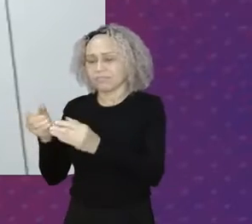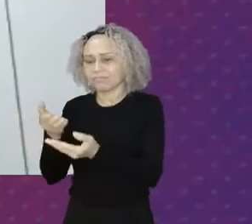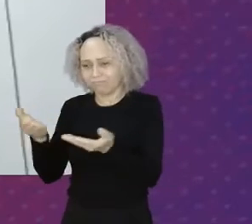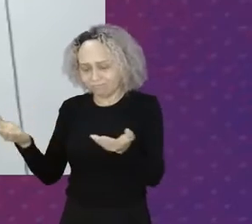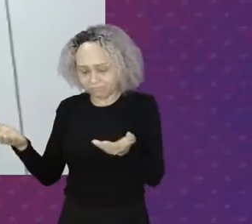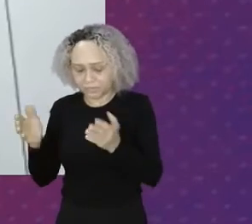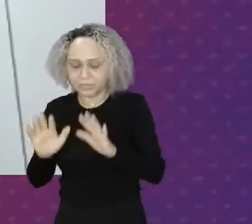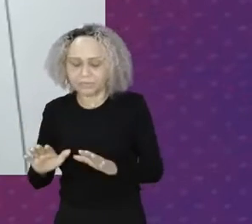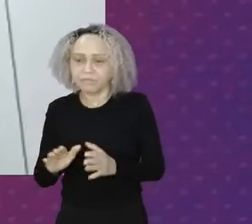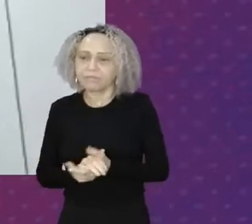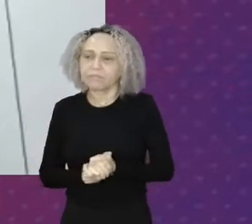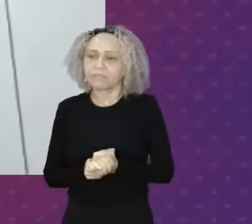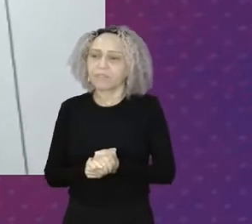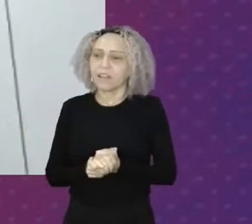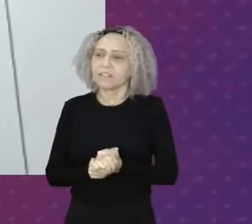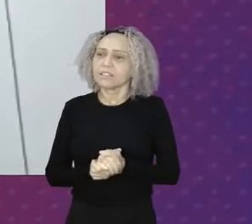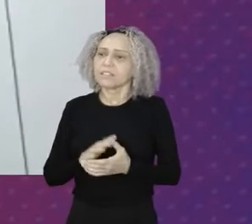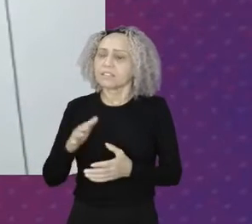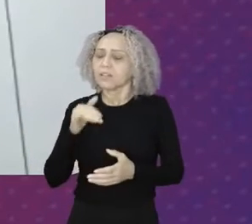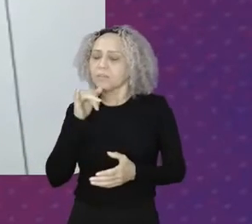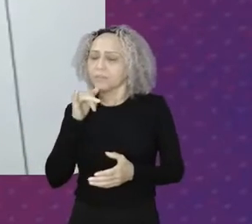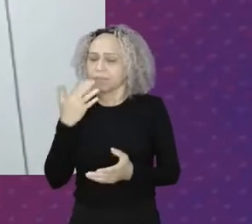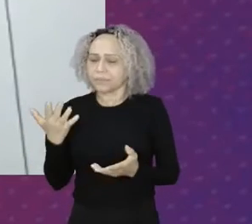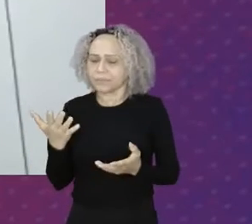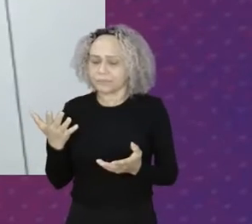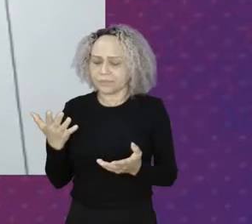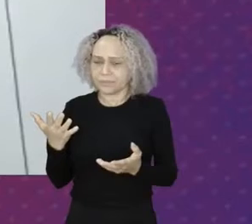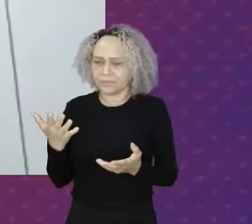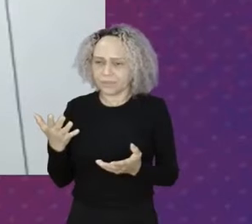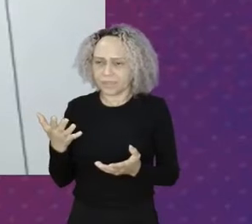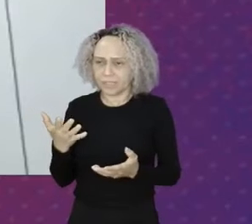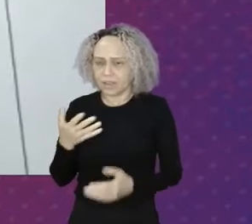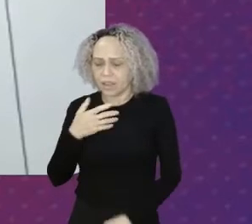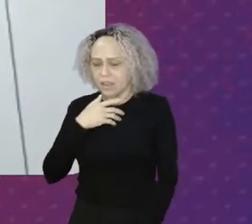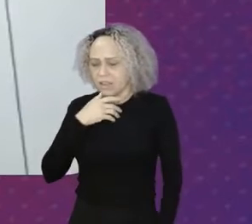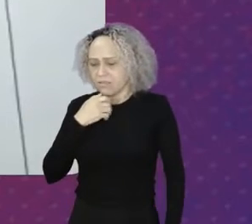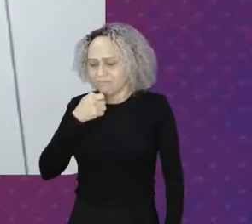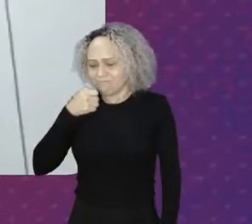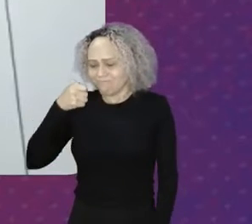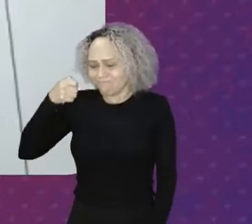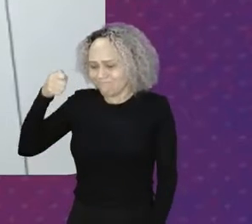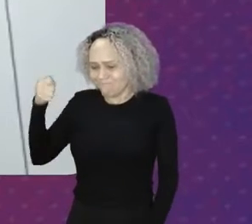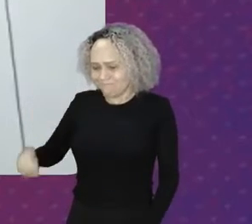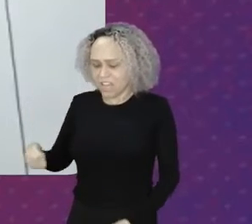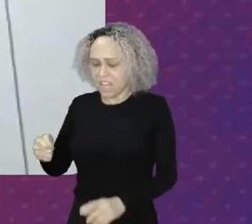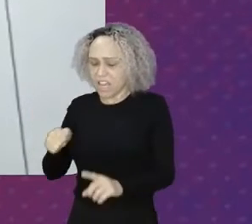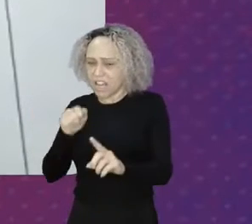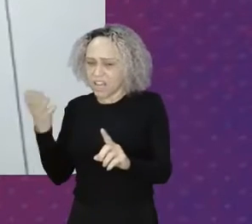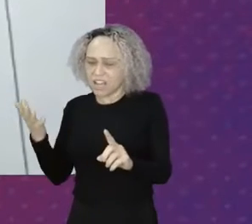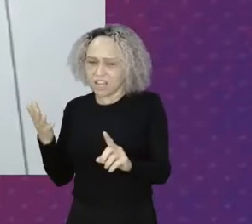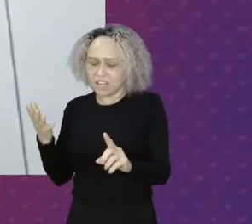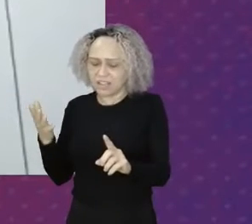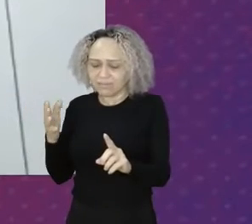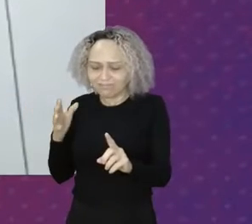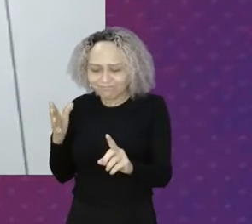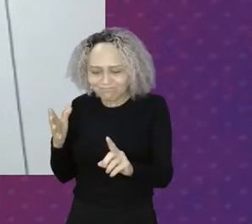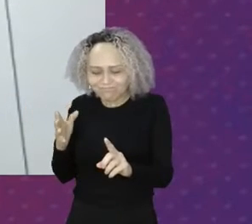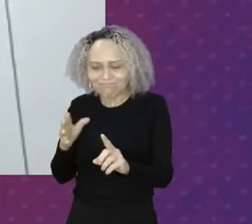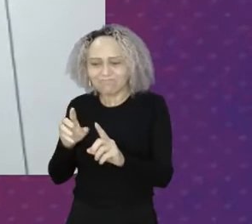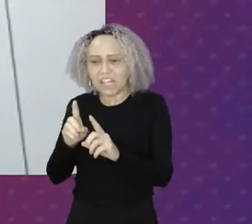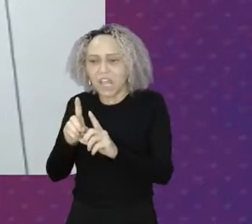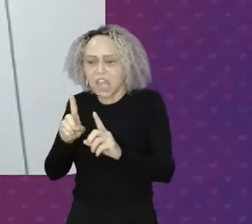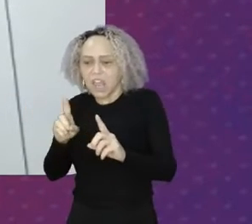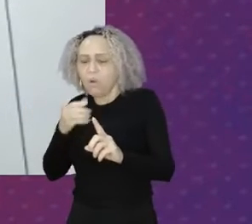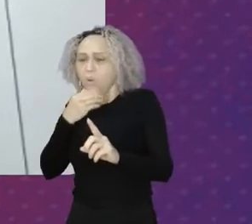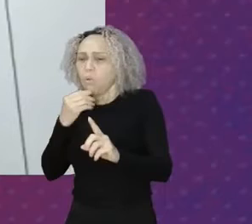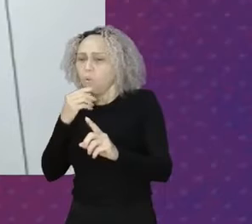uma estratégia patriarcal para restringir a nossa participação política e a ocupação das mulheres em toda a nossa